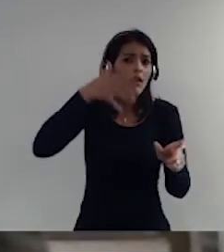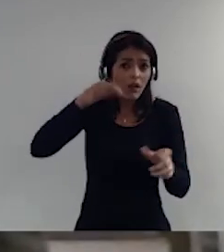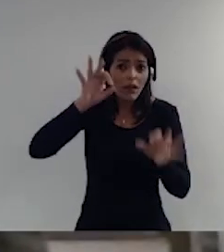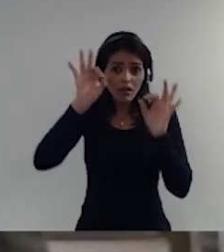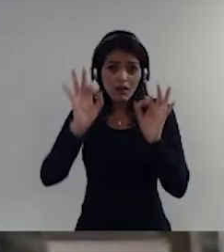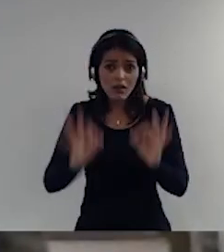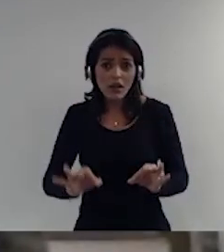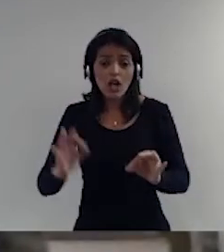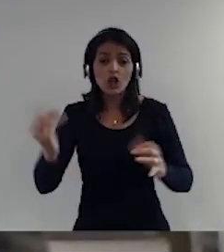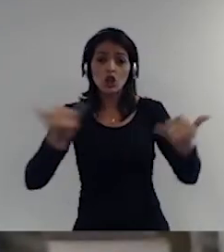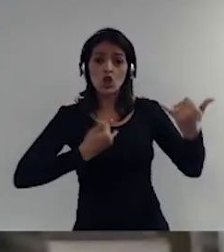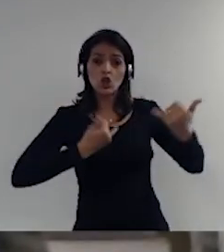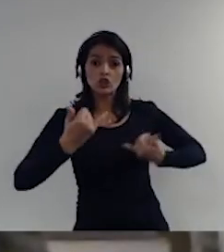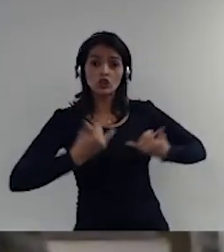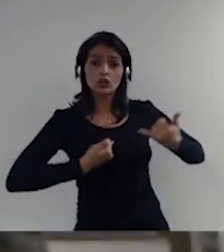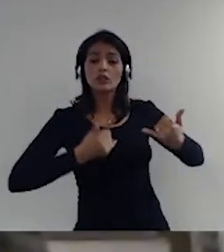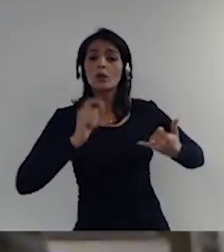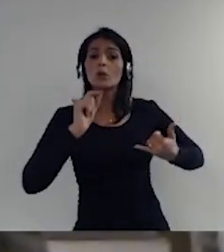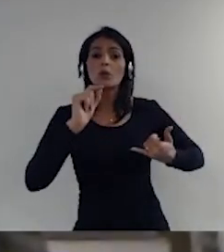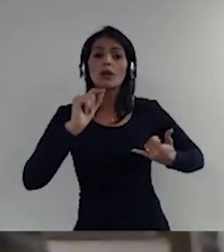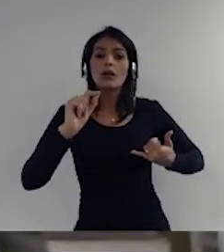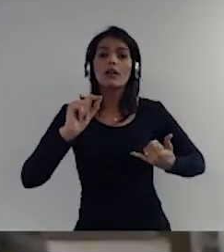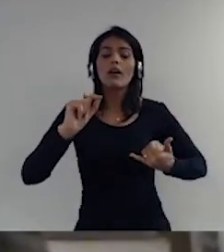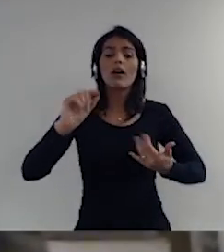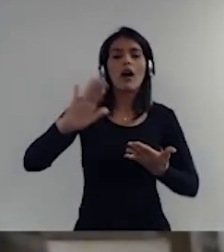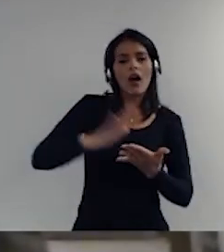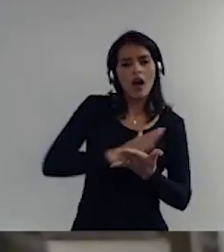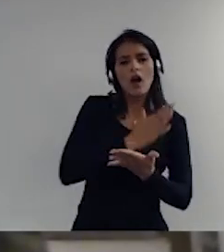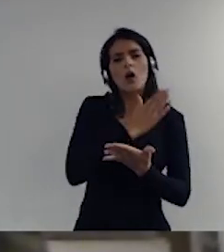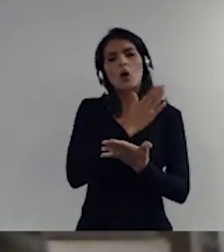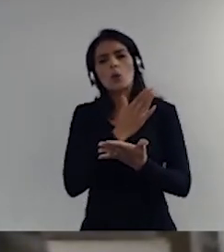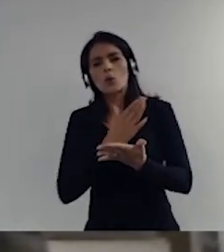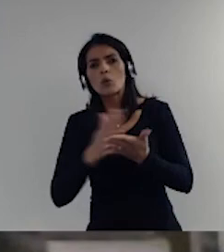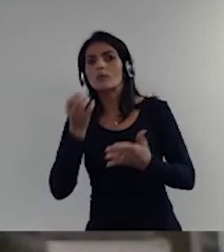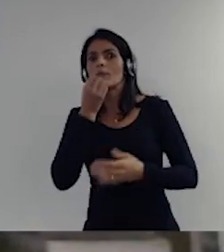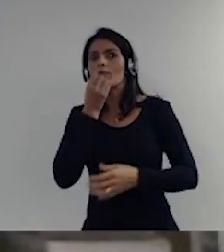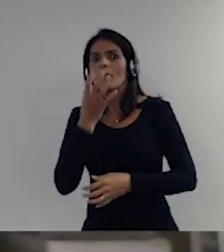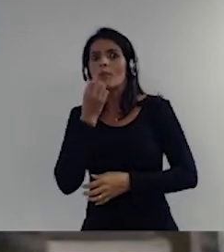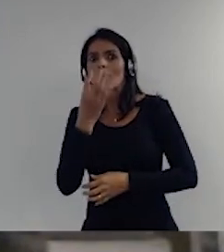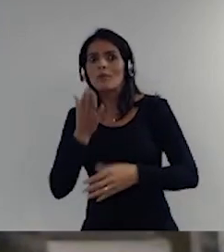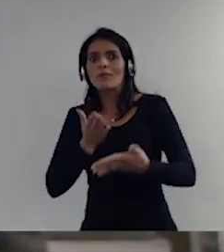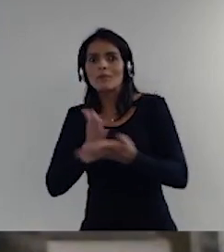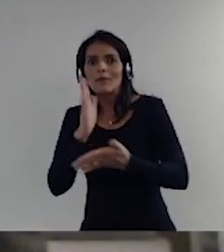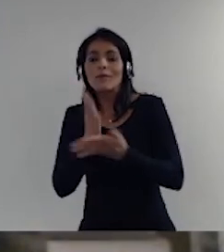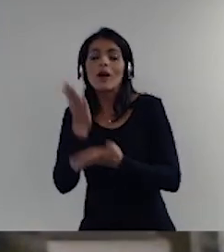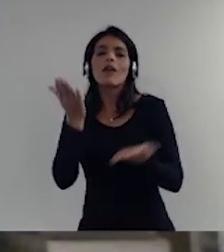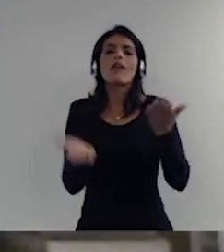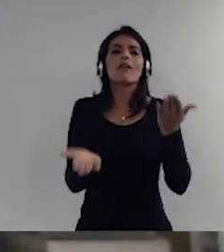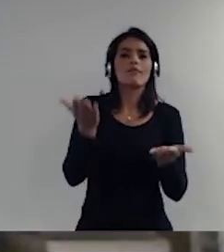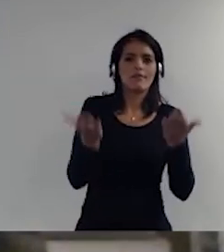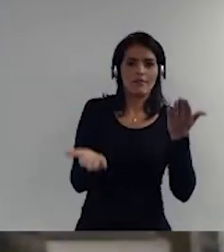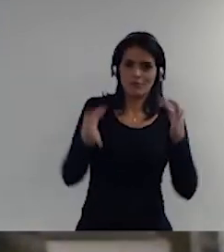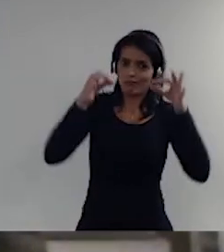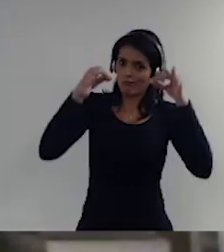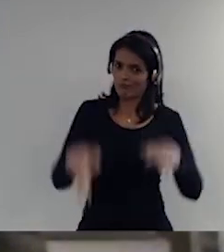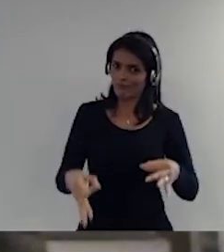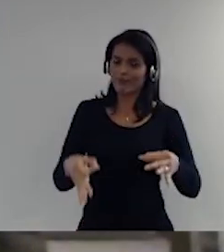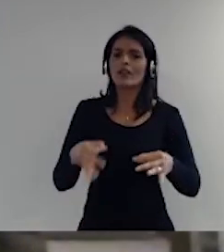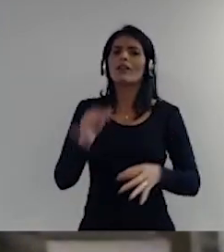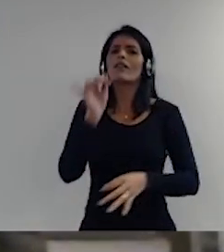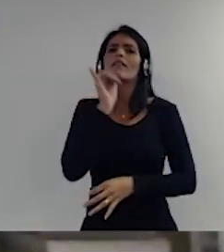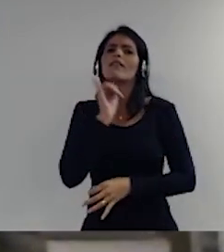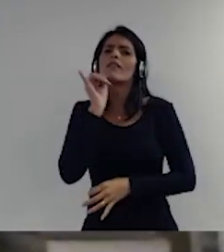a notícia de alguns êxitos do bom senso e do equilíbrio. A decisão, por exemplo, de